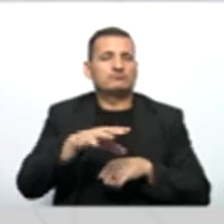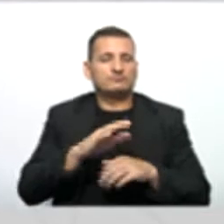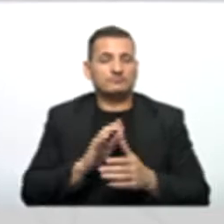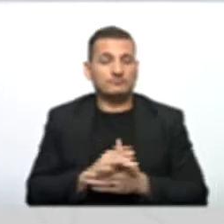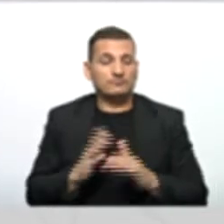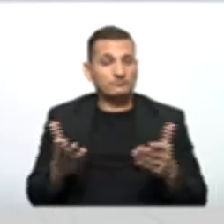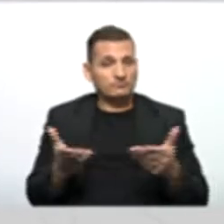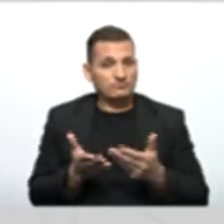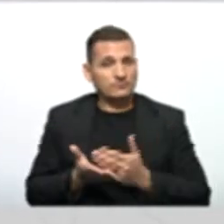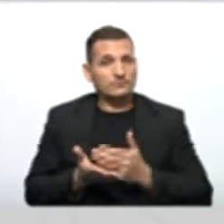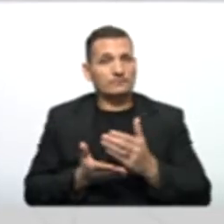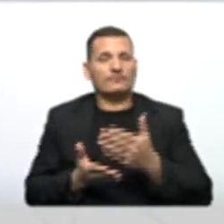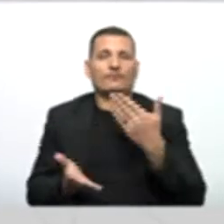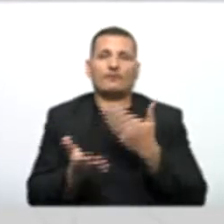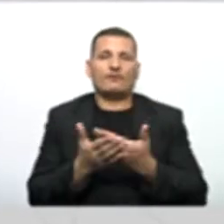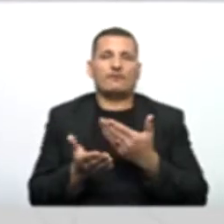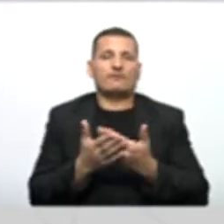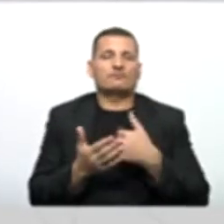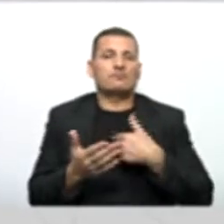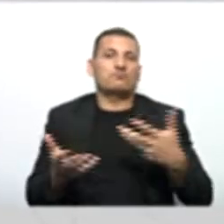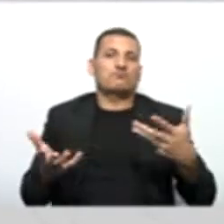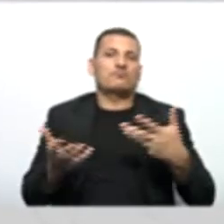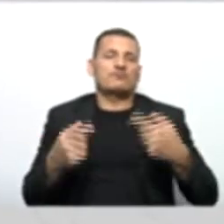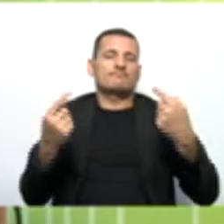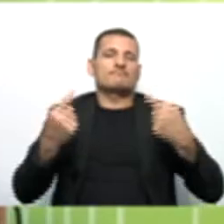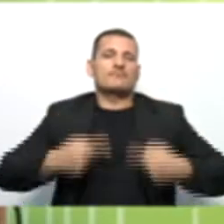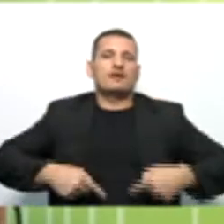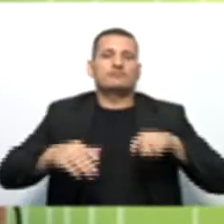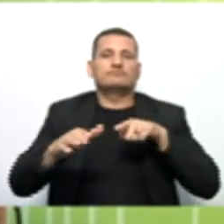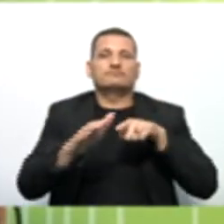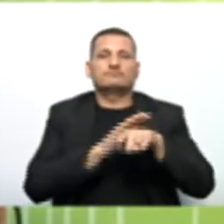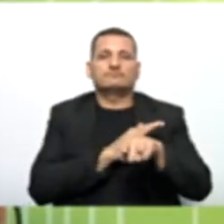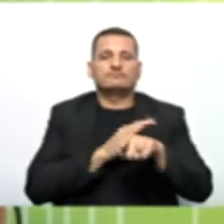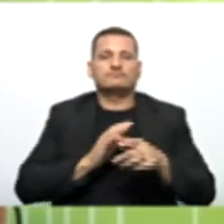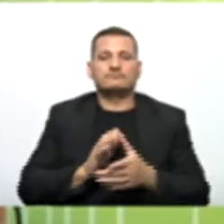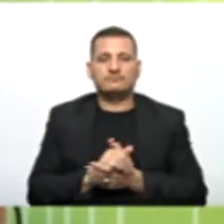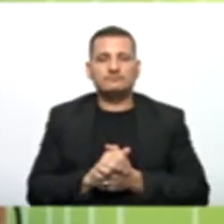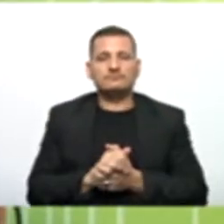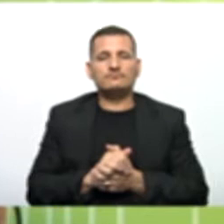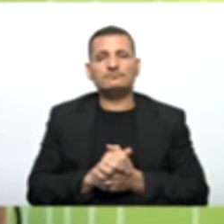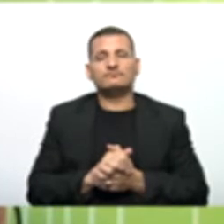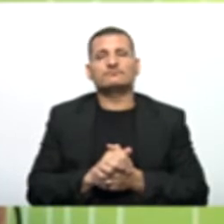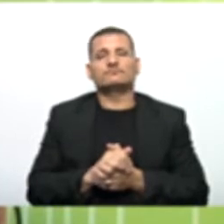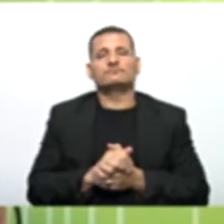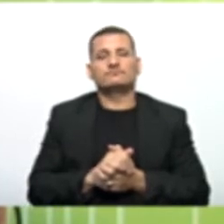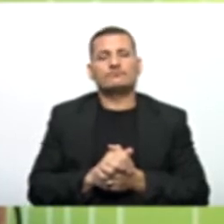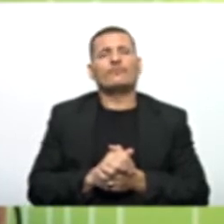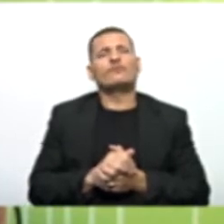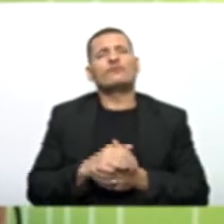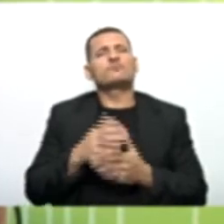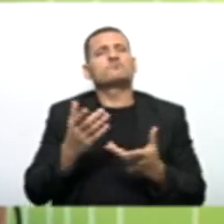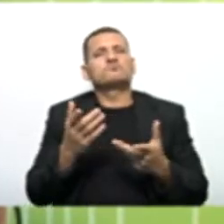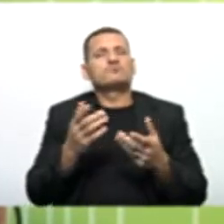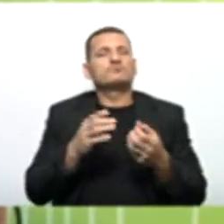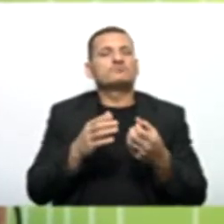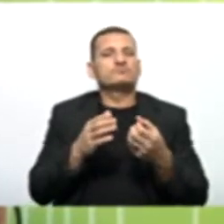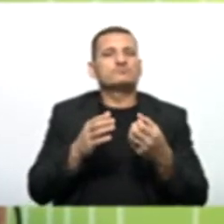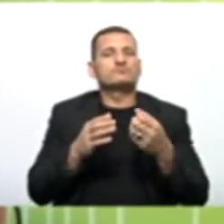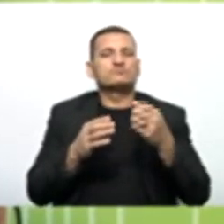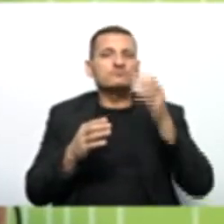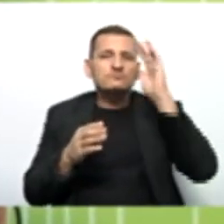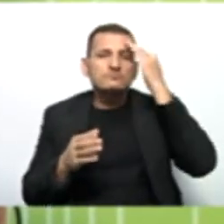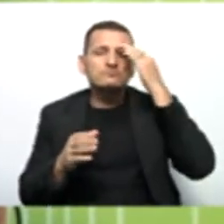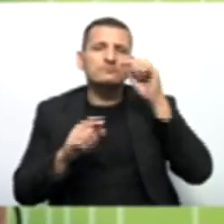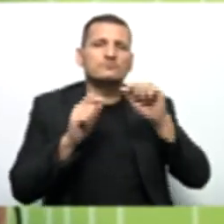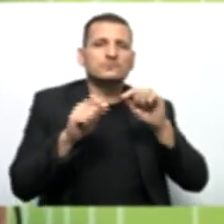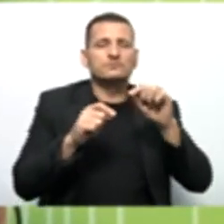a aula de hoje já com um desafio. Eu quero que vocês passem aí para o professor Ademar o que vocês entendem por projeto. A gente